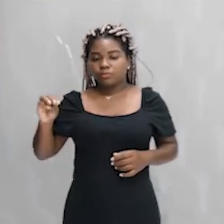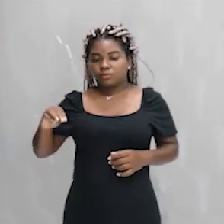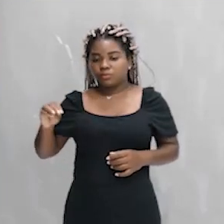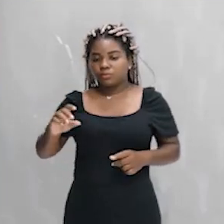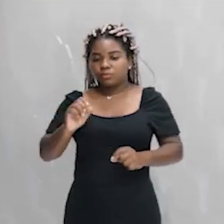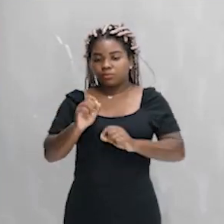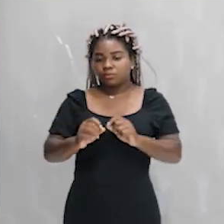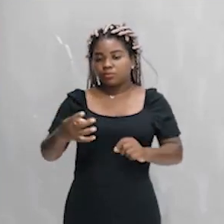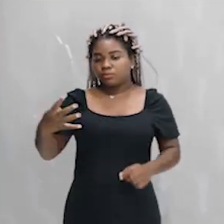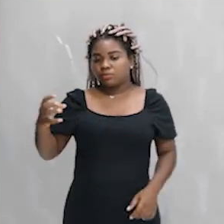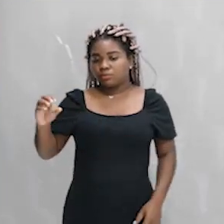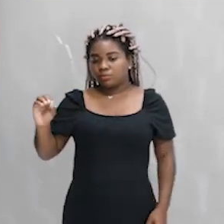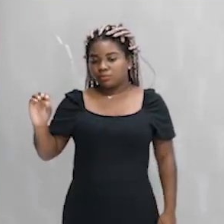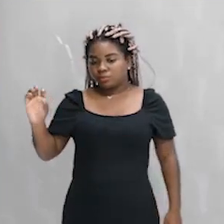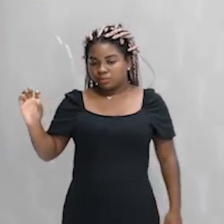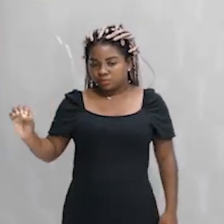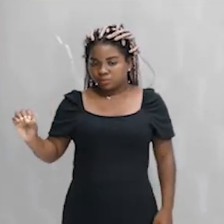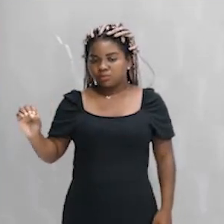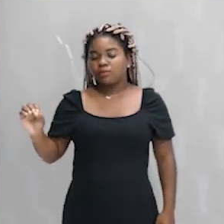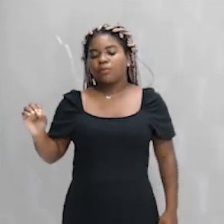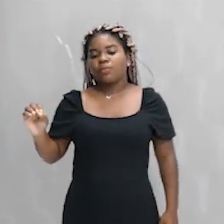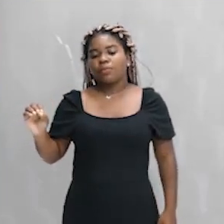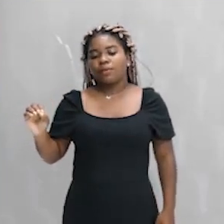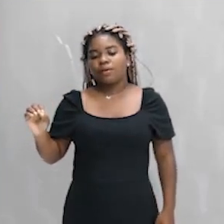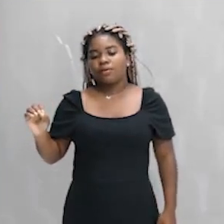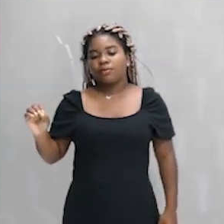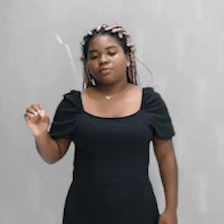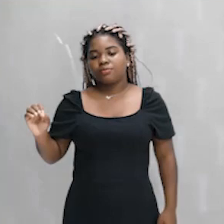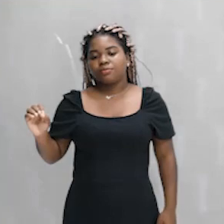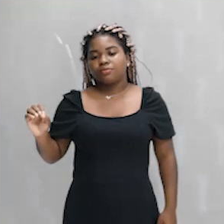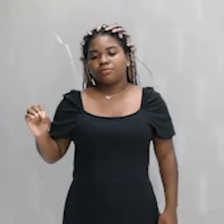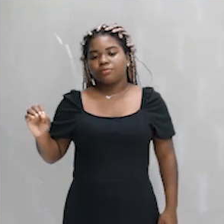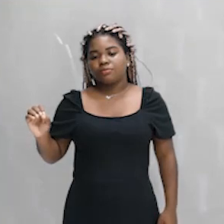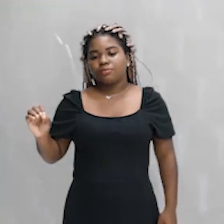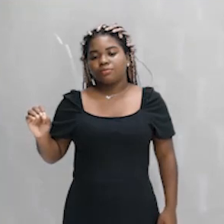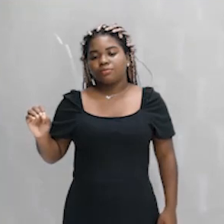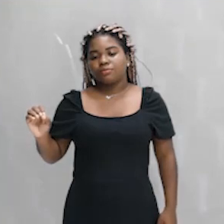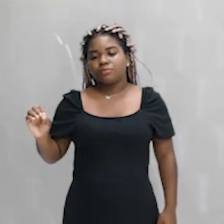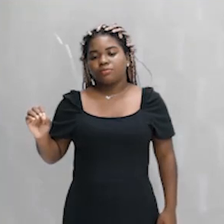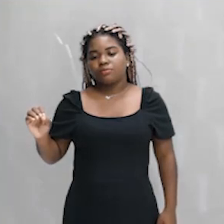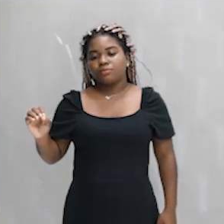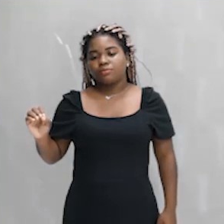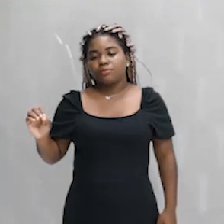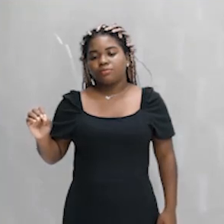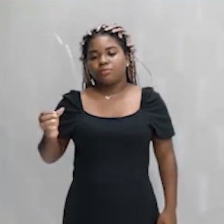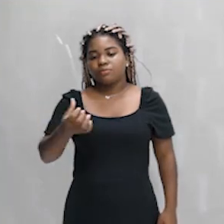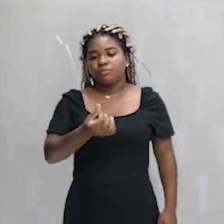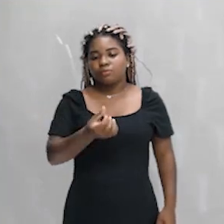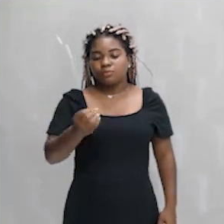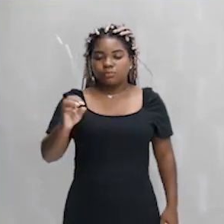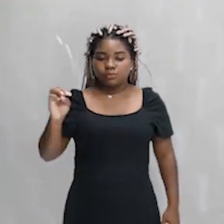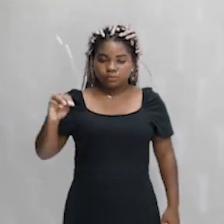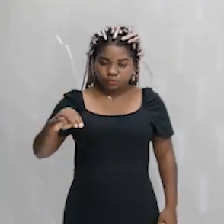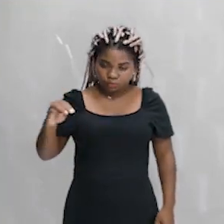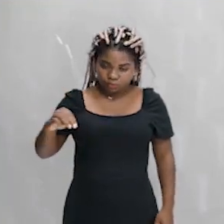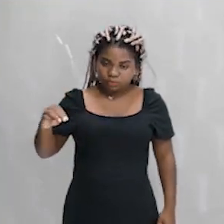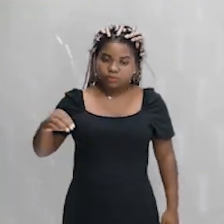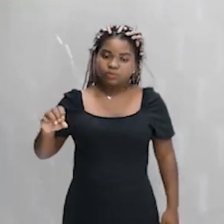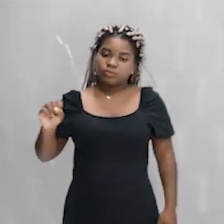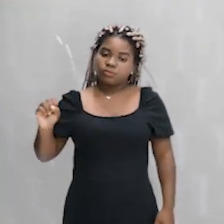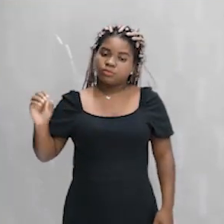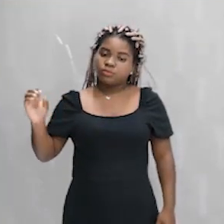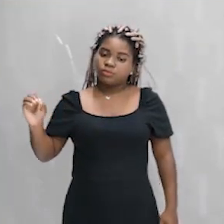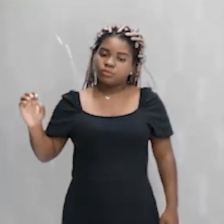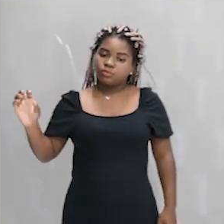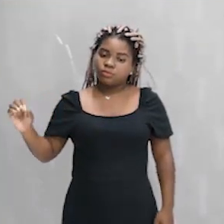que aconteceu? Nós tivemos agora um total de 400 bactérias. 60 minutinhos, nós já temos